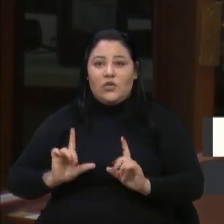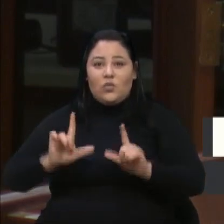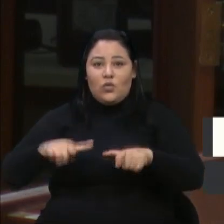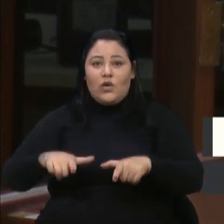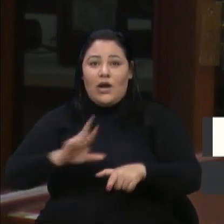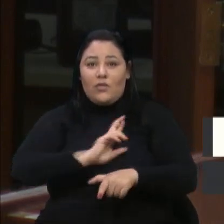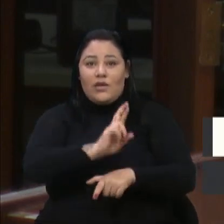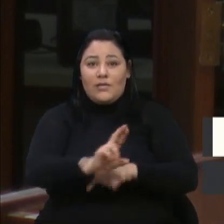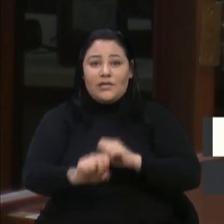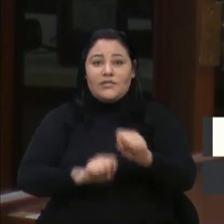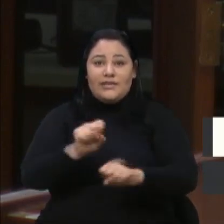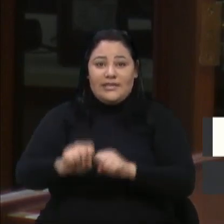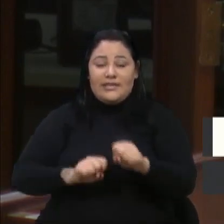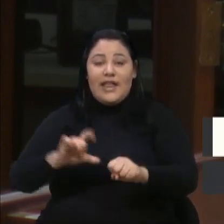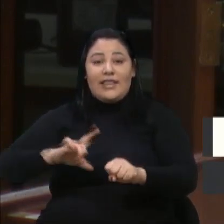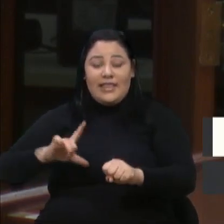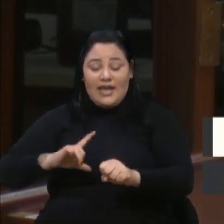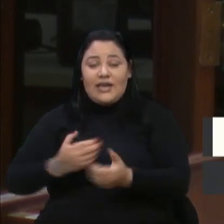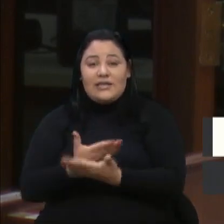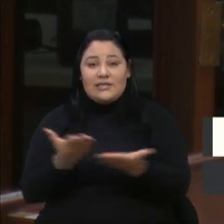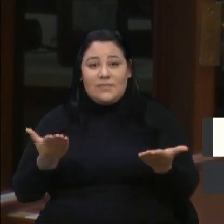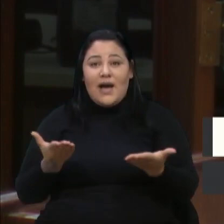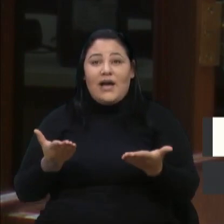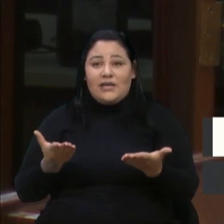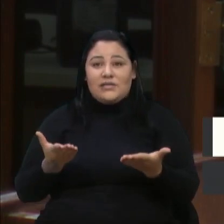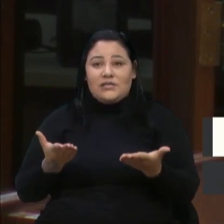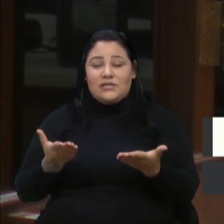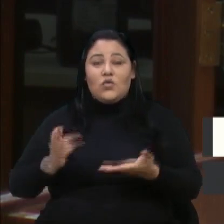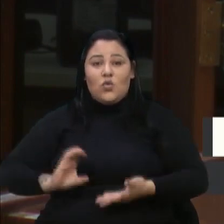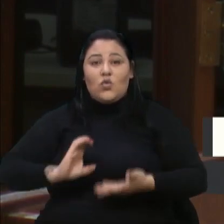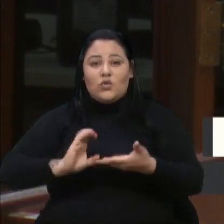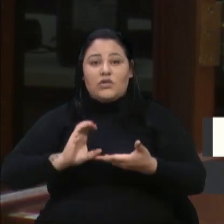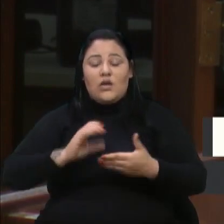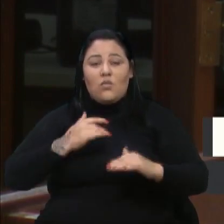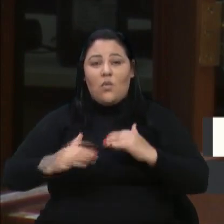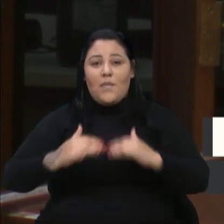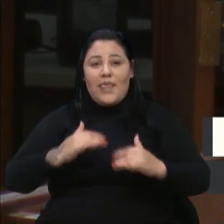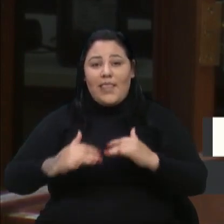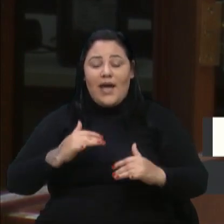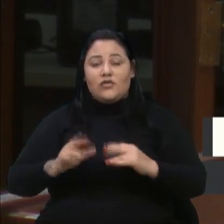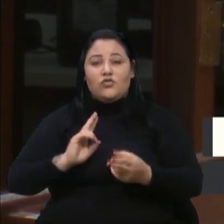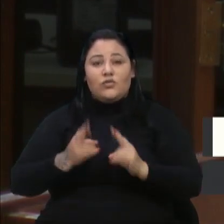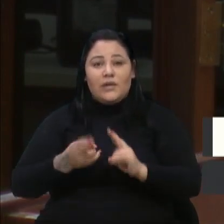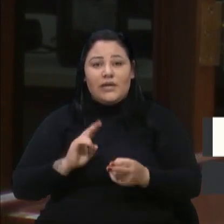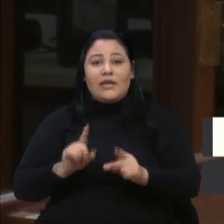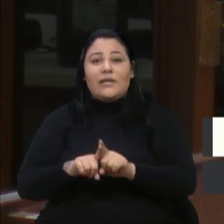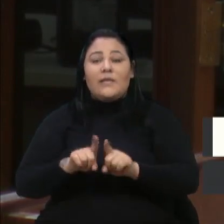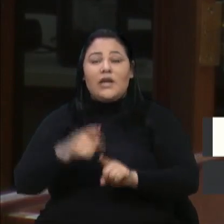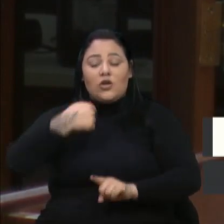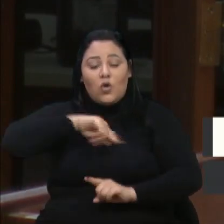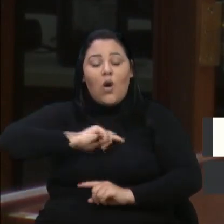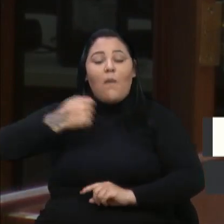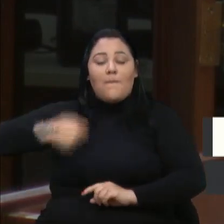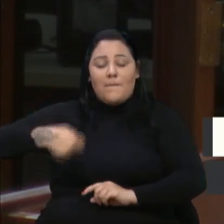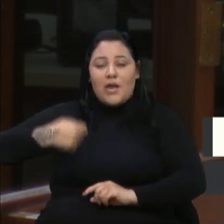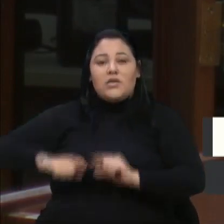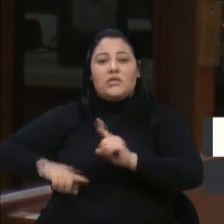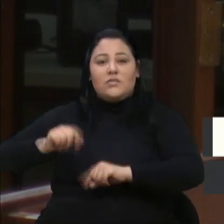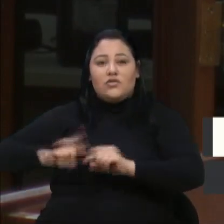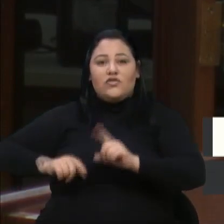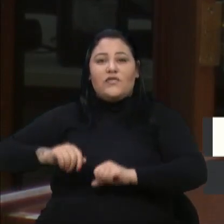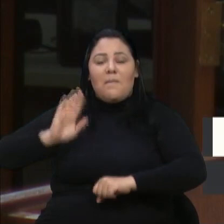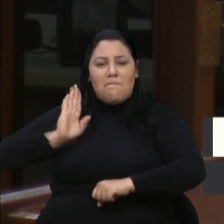representa o ciclista, nós temos espaço no Conselho de Mobilidade Urbana, e a gente precisa de ações